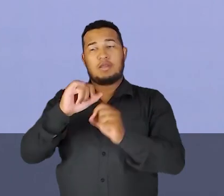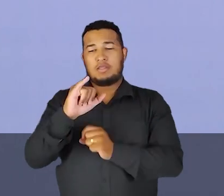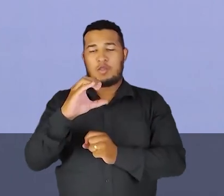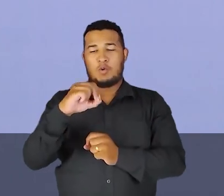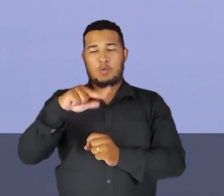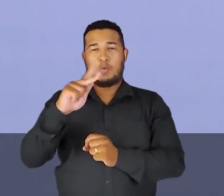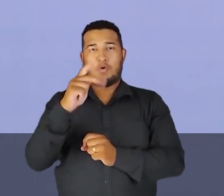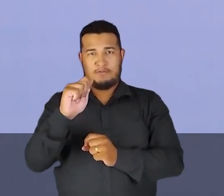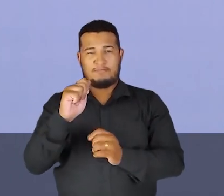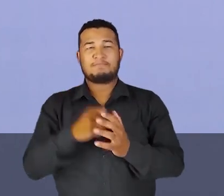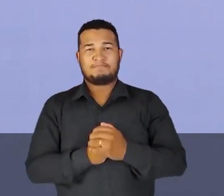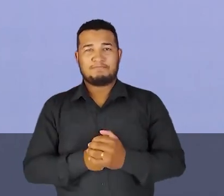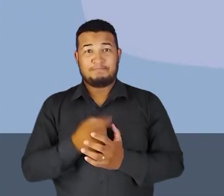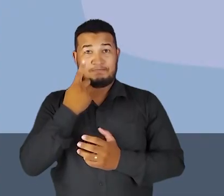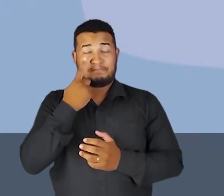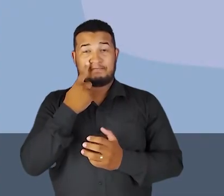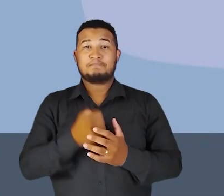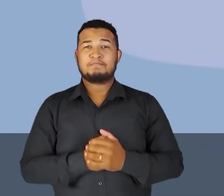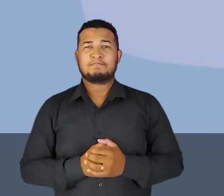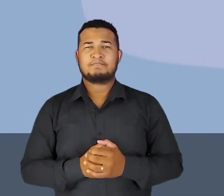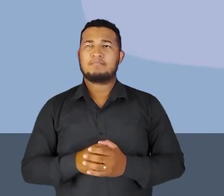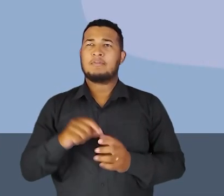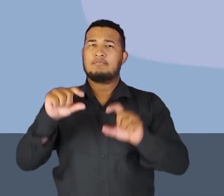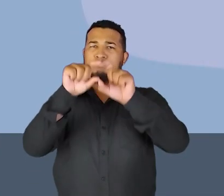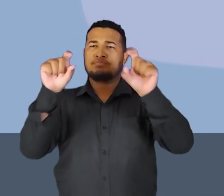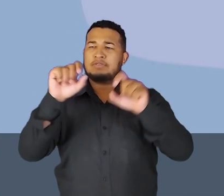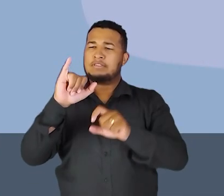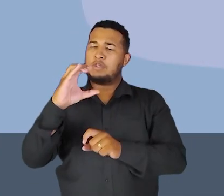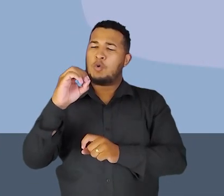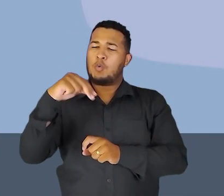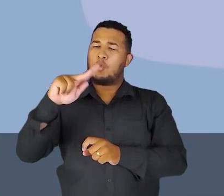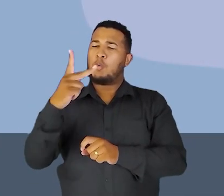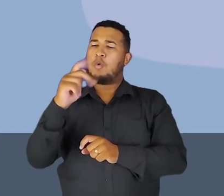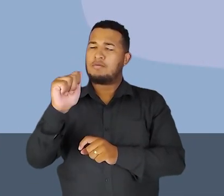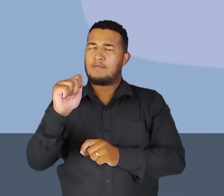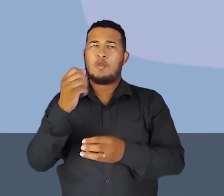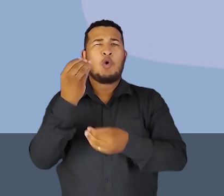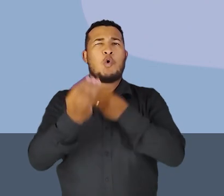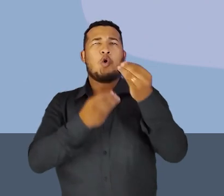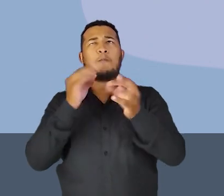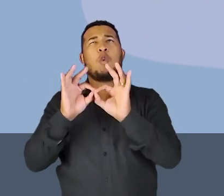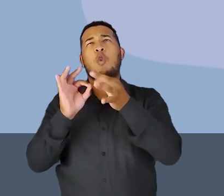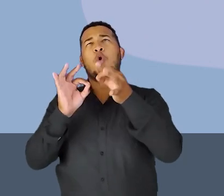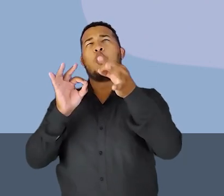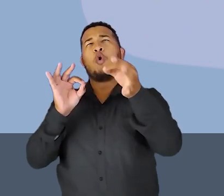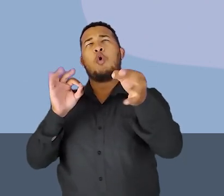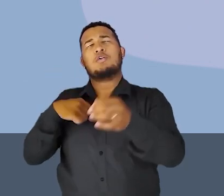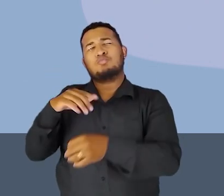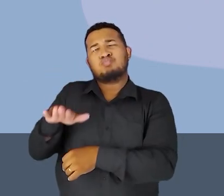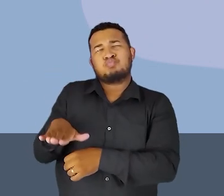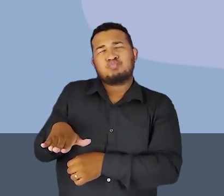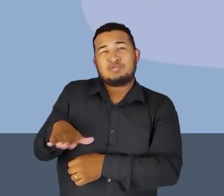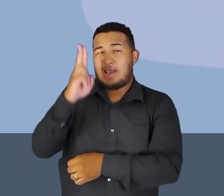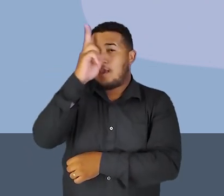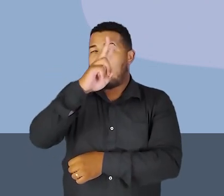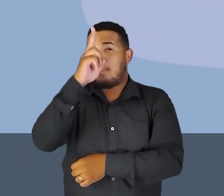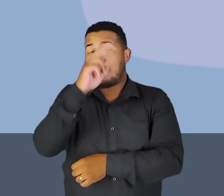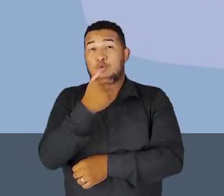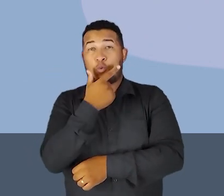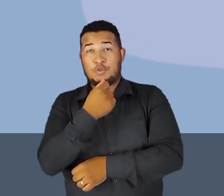Iconha. Vamos lá? Leia comigo. Iconha, como isso era longe na minha infância. Lembro-me